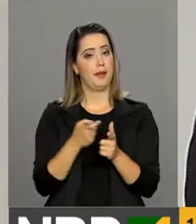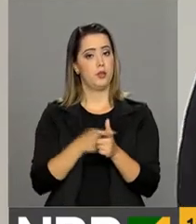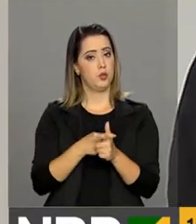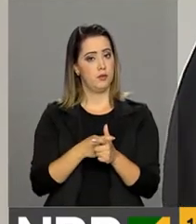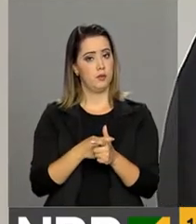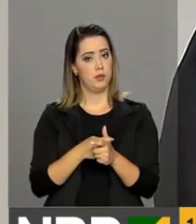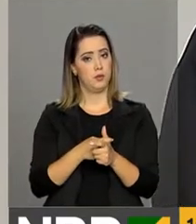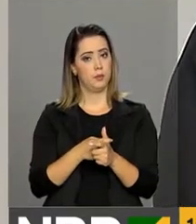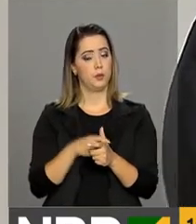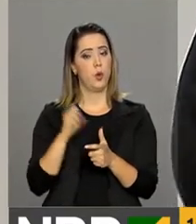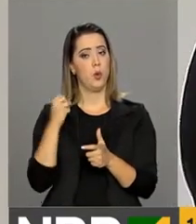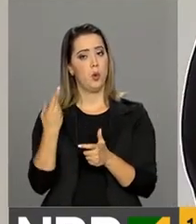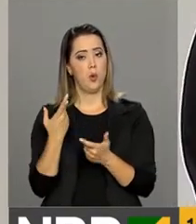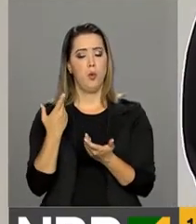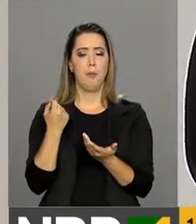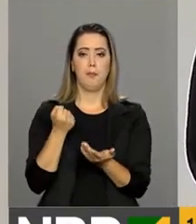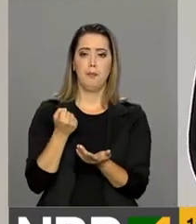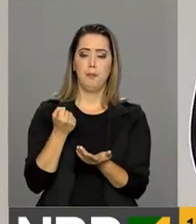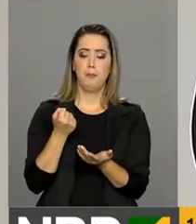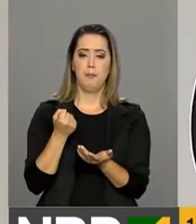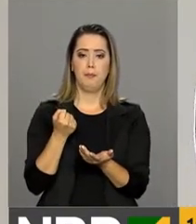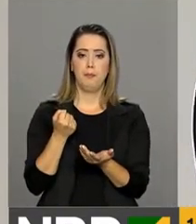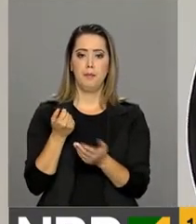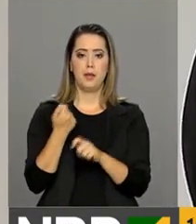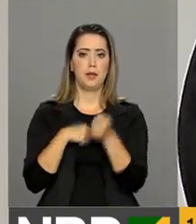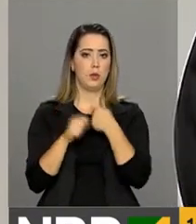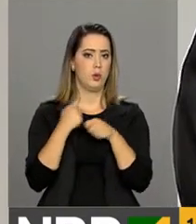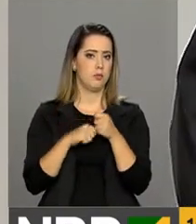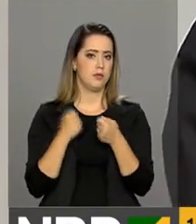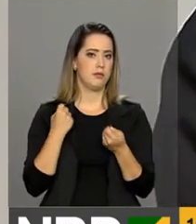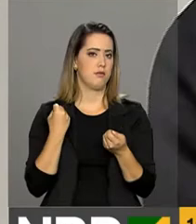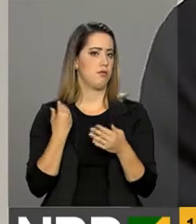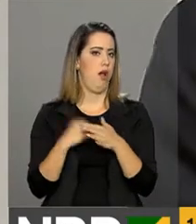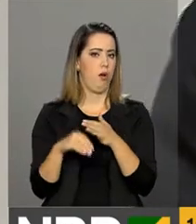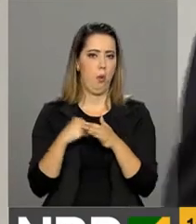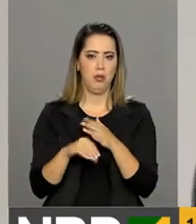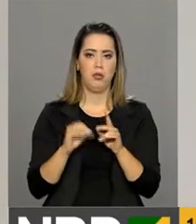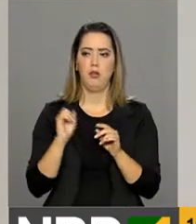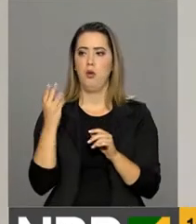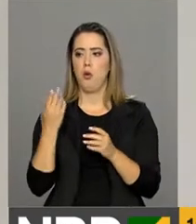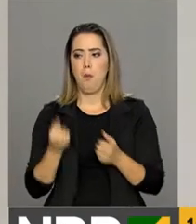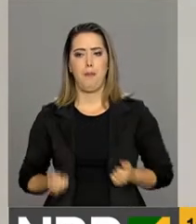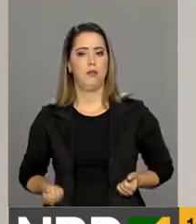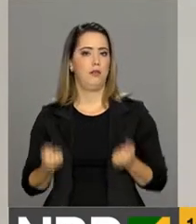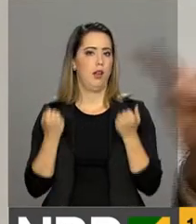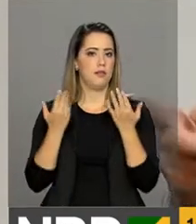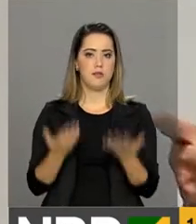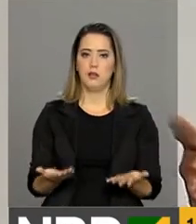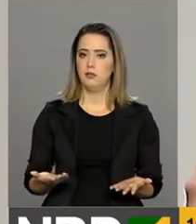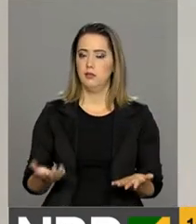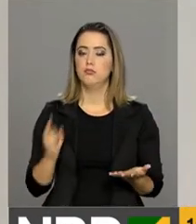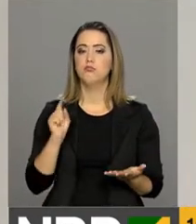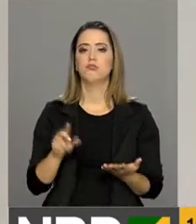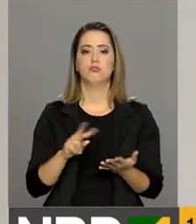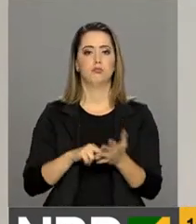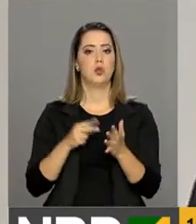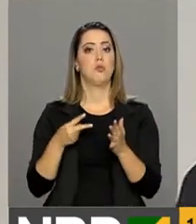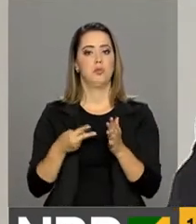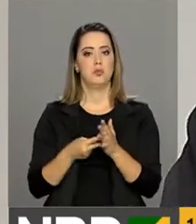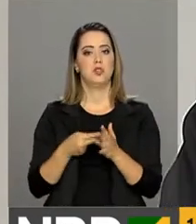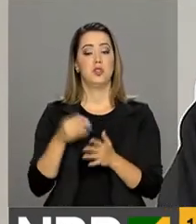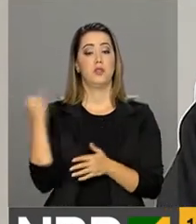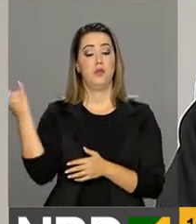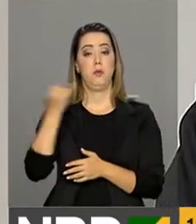dívidas ou para economizar para poupar para gastar tanto e isso repercutiu muito